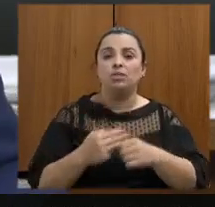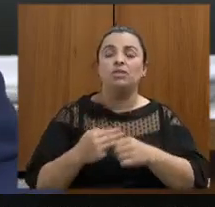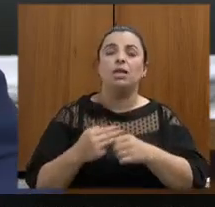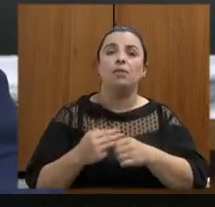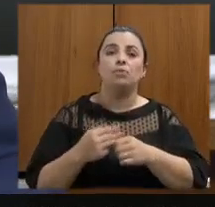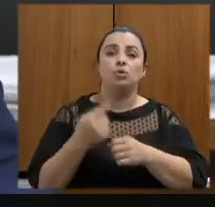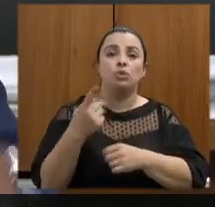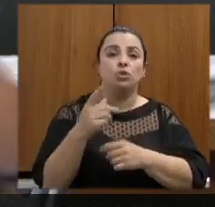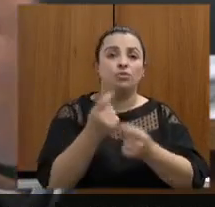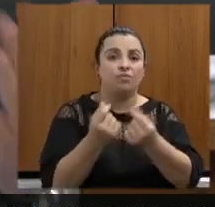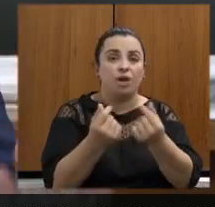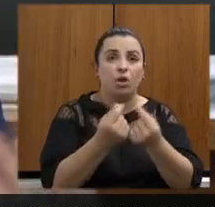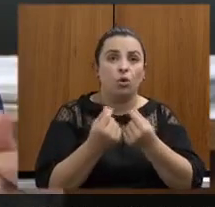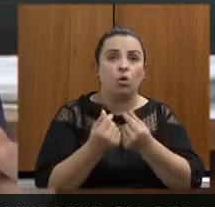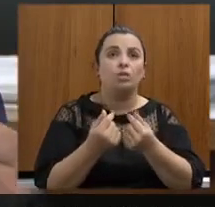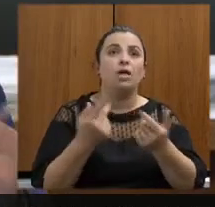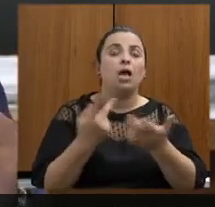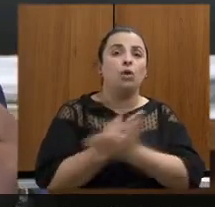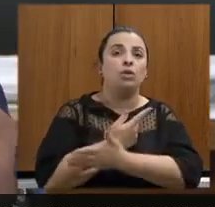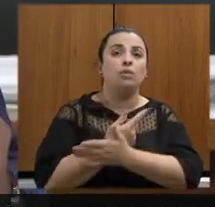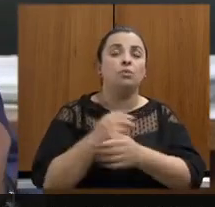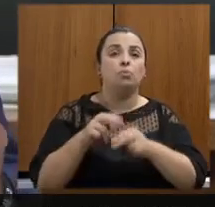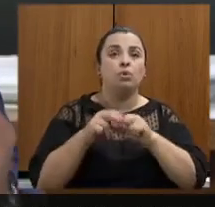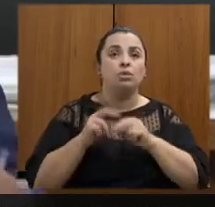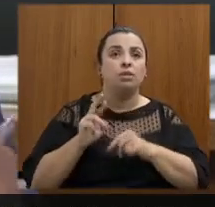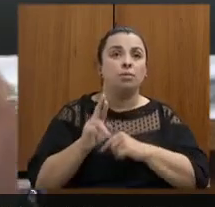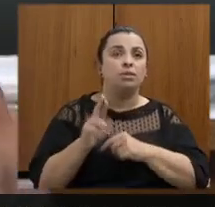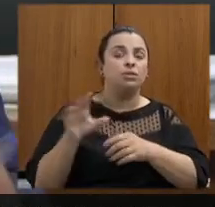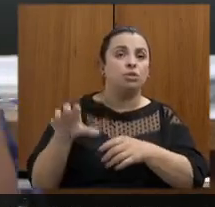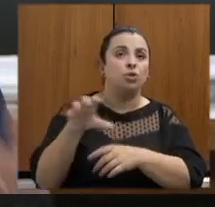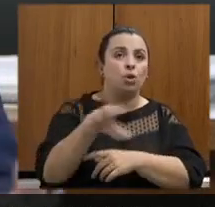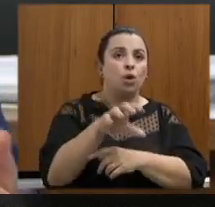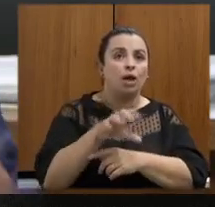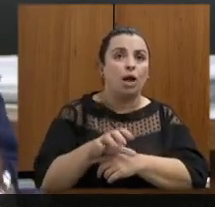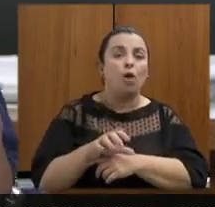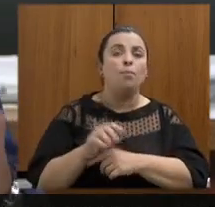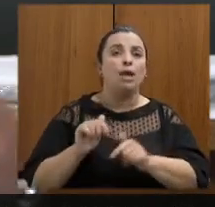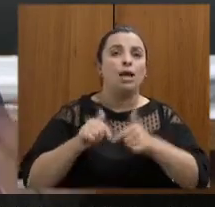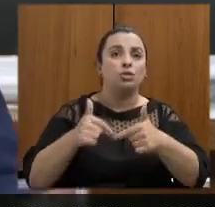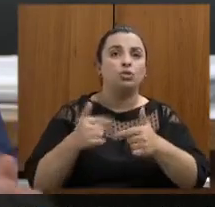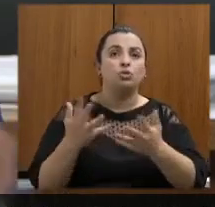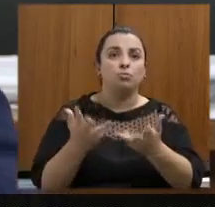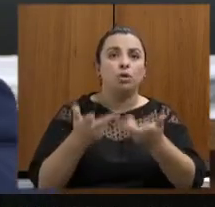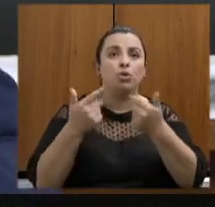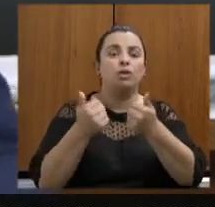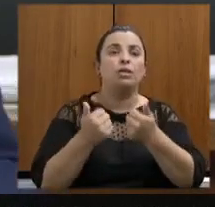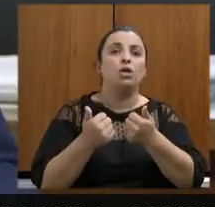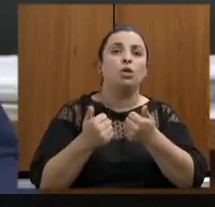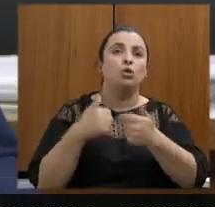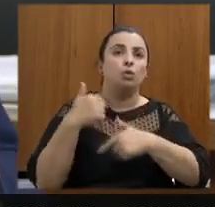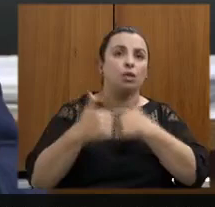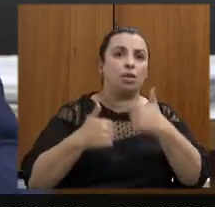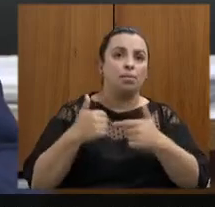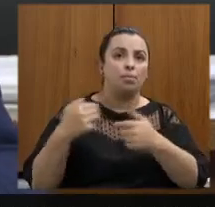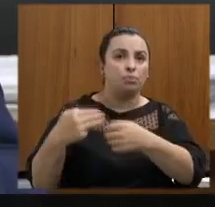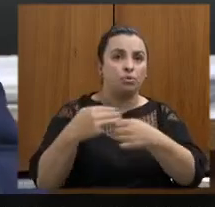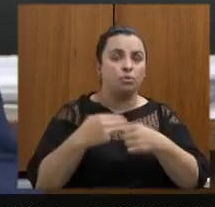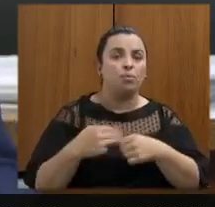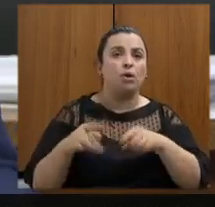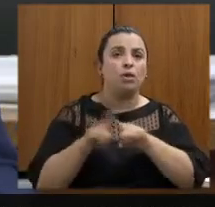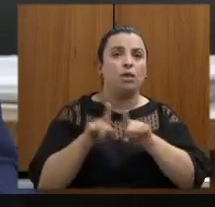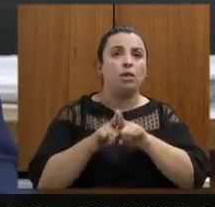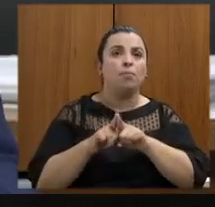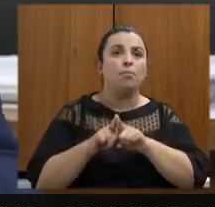de demandas apresentadas pelos representantes locais para ações de melhoria da infraestrutura Municipal e dos serviços públicos importante destacar